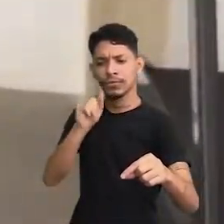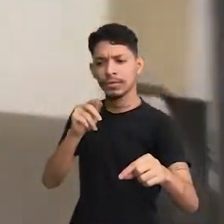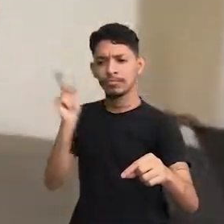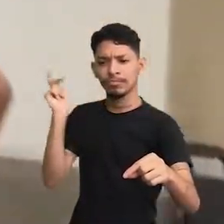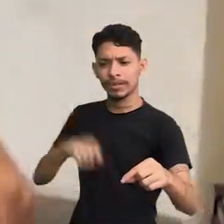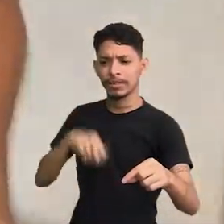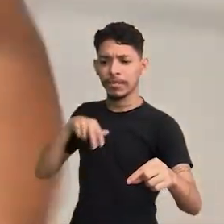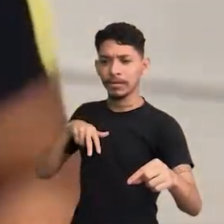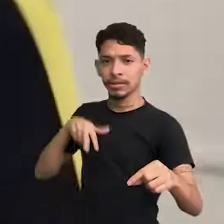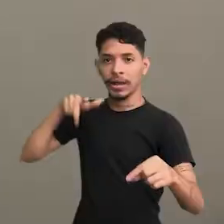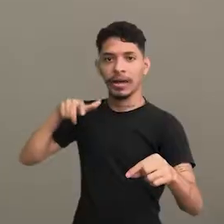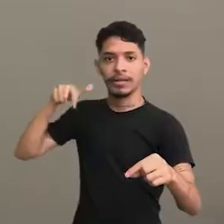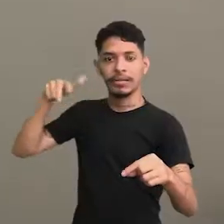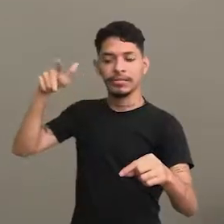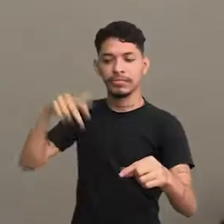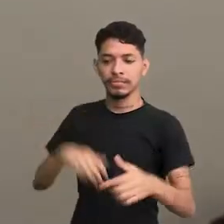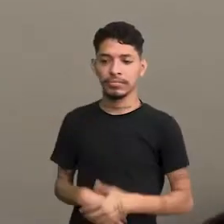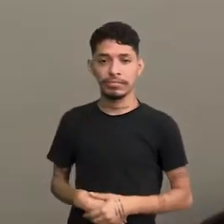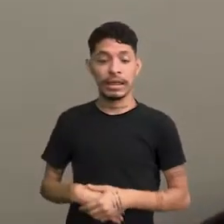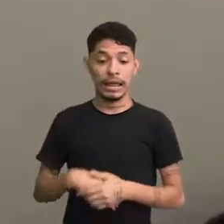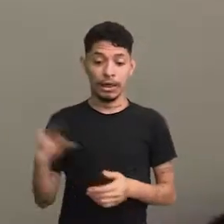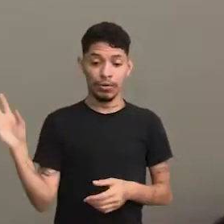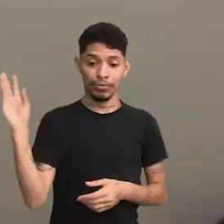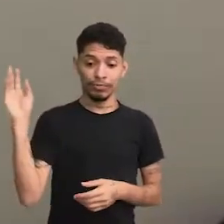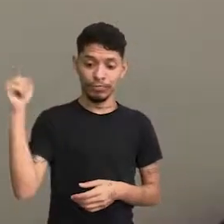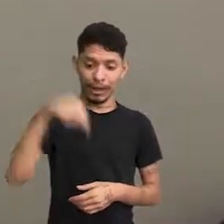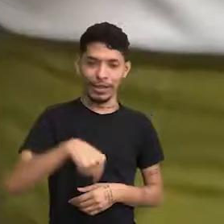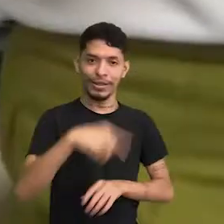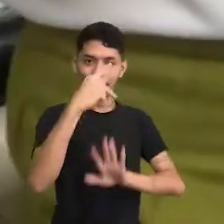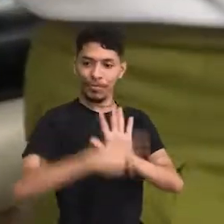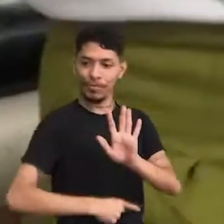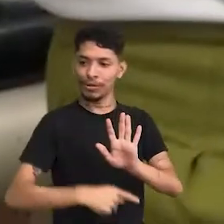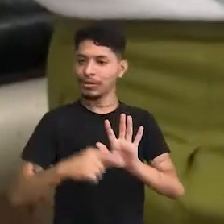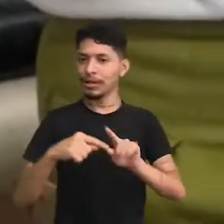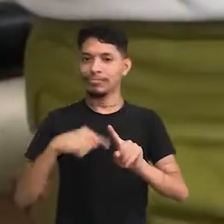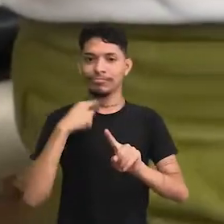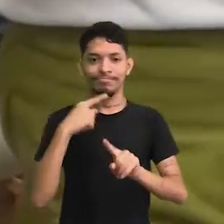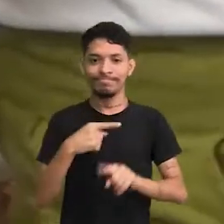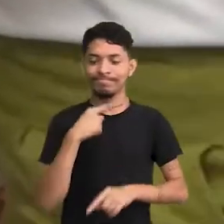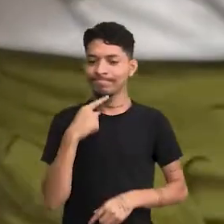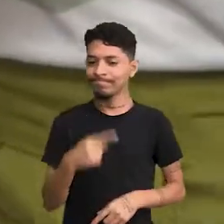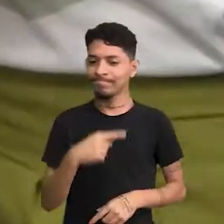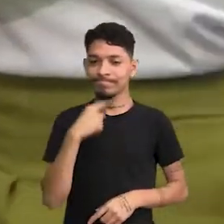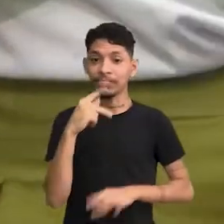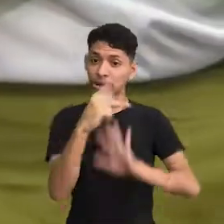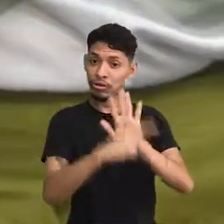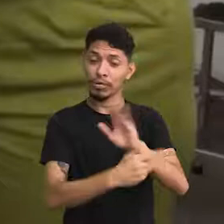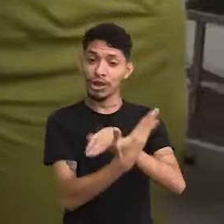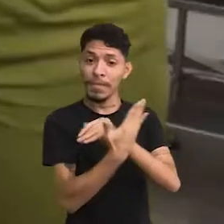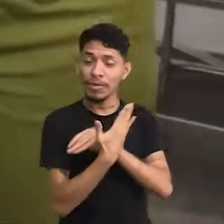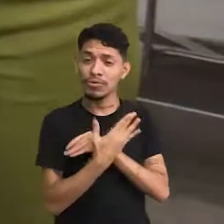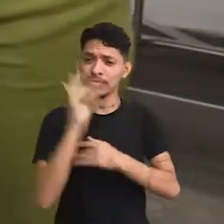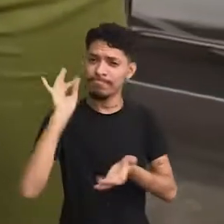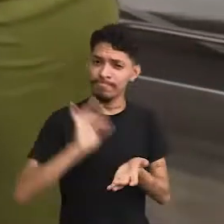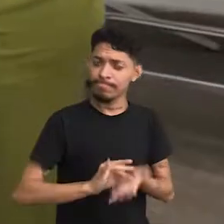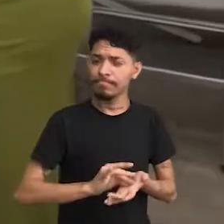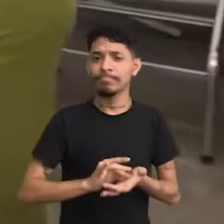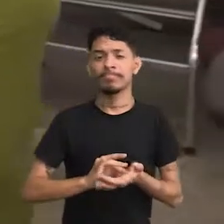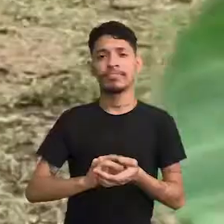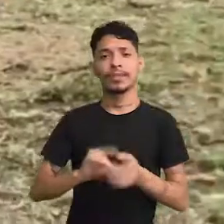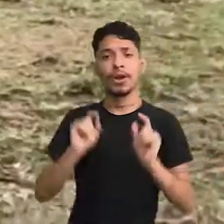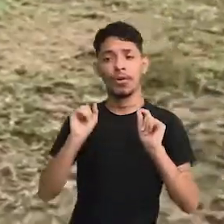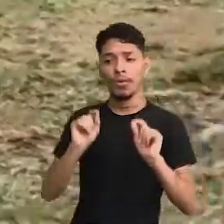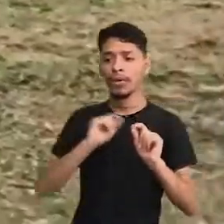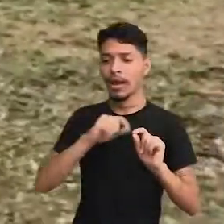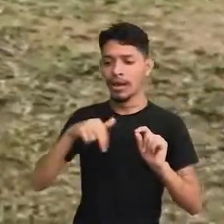para subir em escada. Eu cheguei no projeto Respirar em cadeira de roda e o projeto ele me ajudou muito